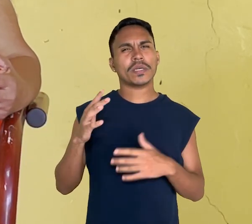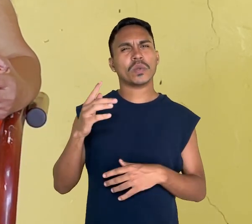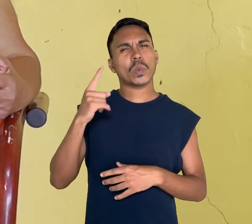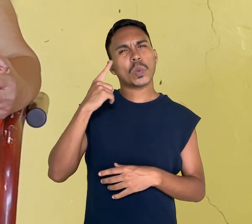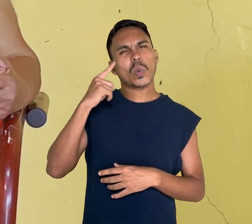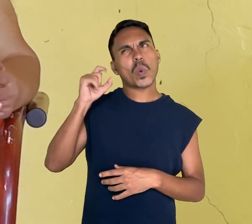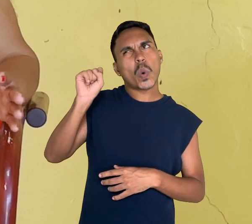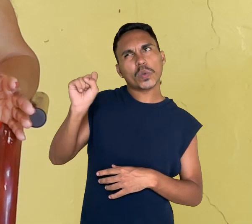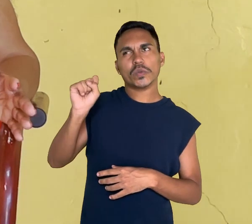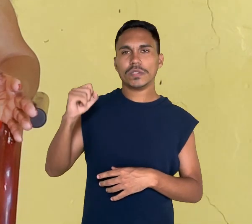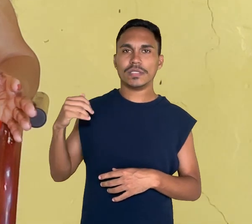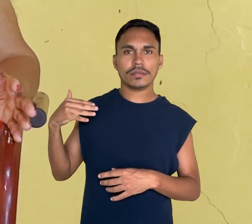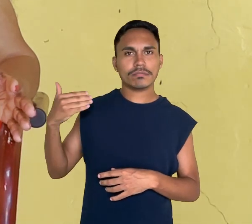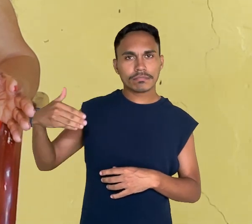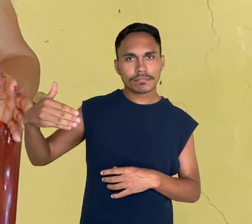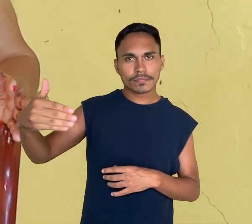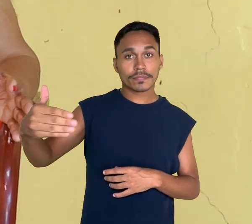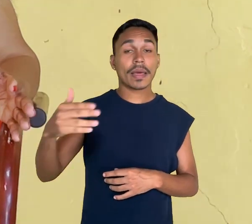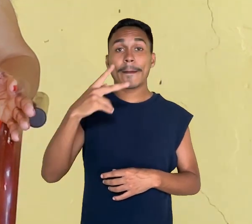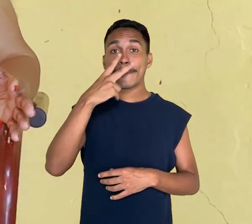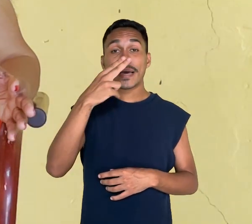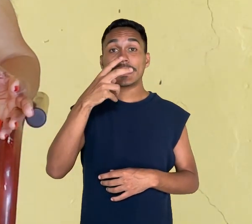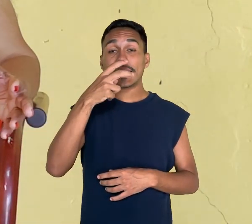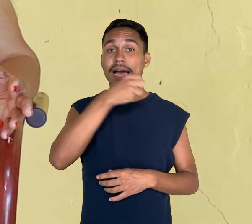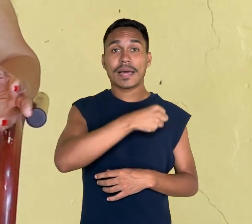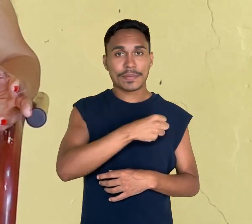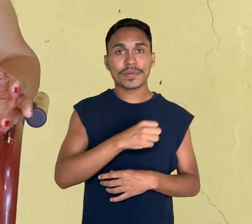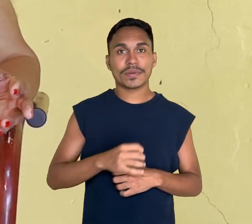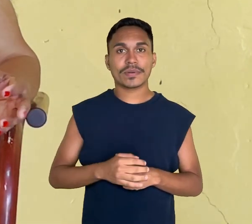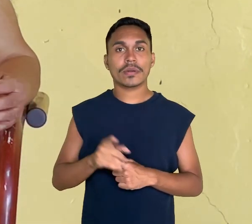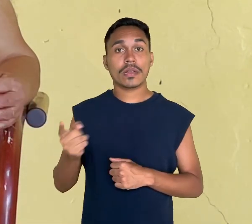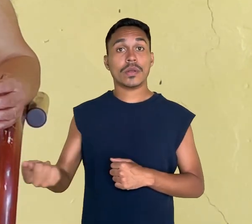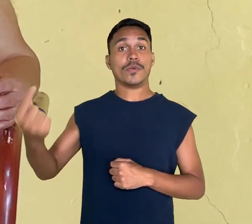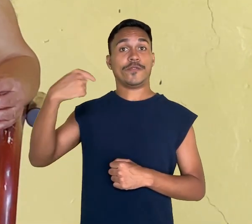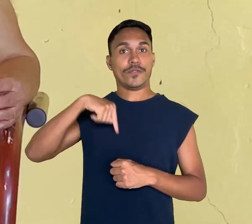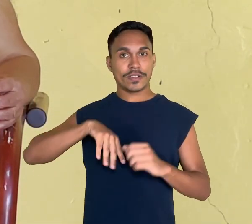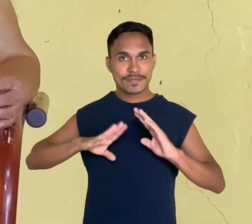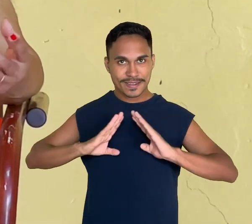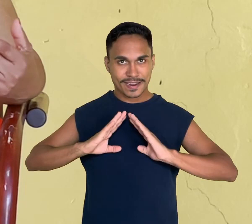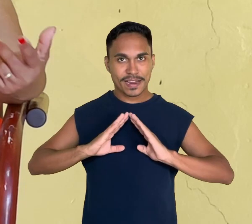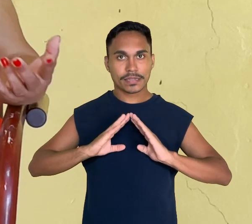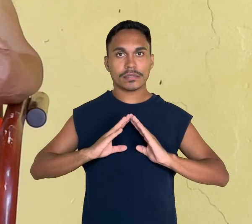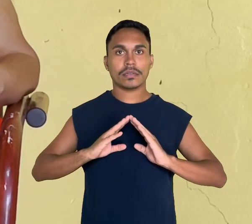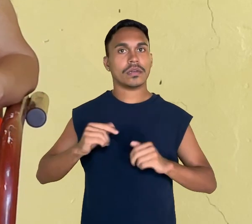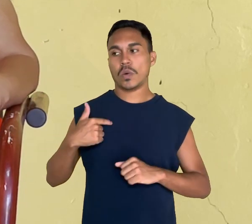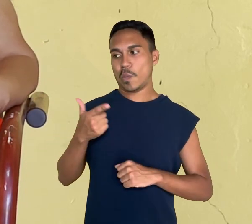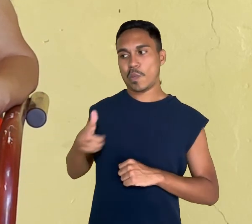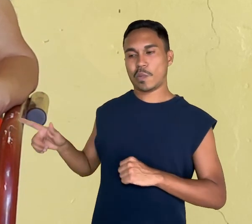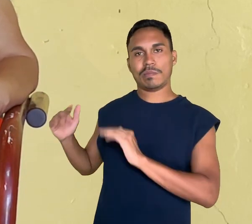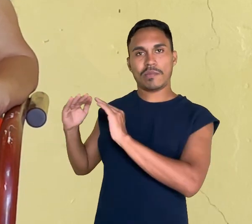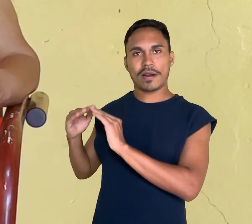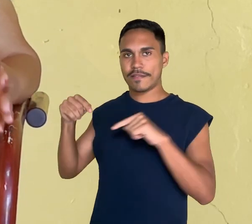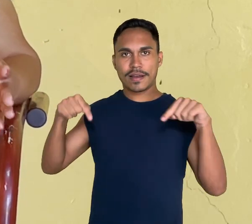8 dias, foi muito rápido. A mulher do de Freitas apareceu lá na minha casa, que eu morava em outro bairro, não era